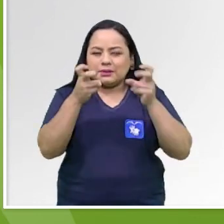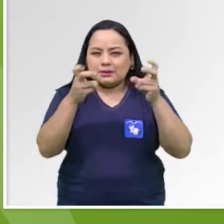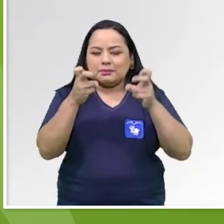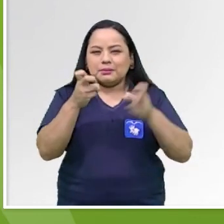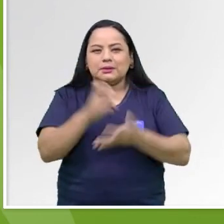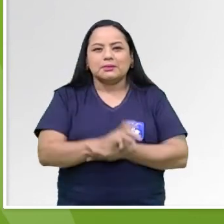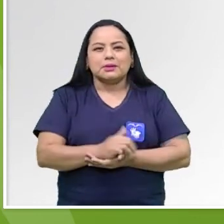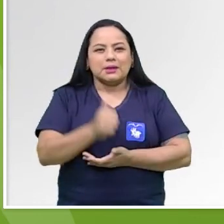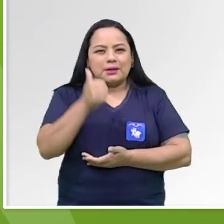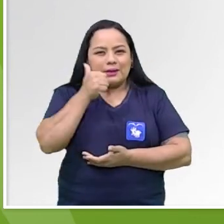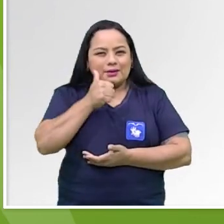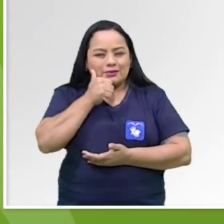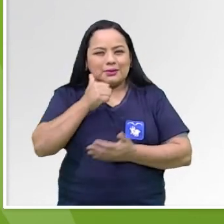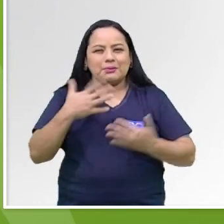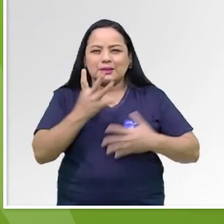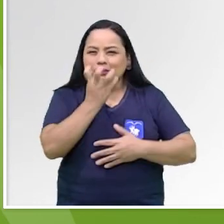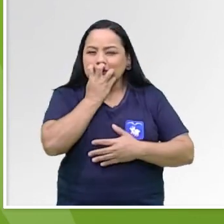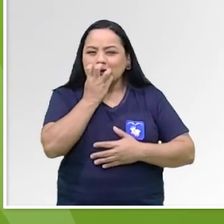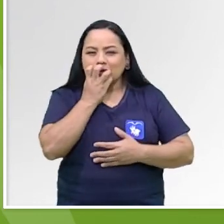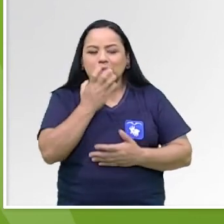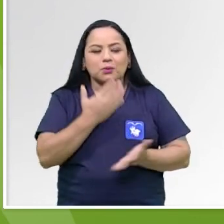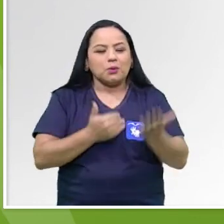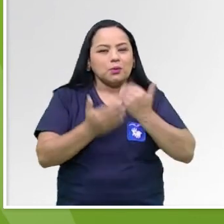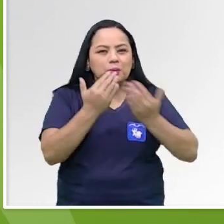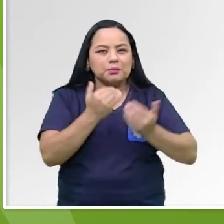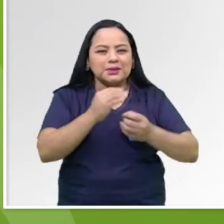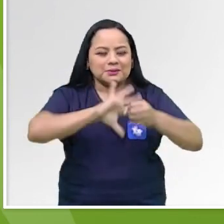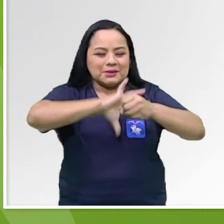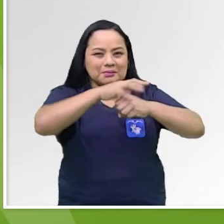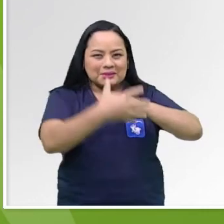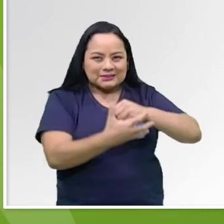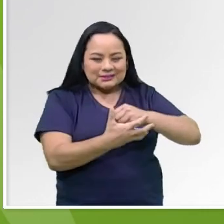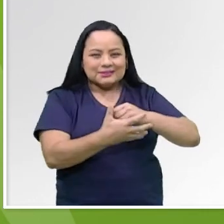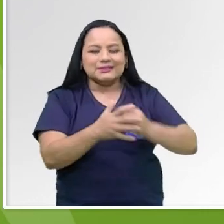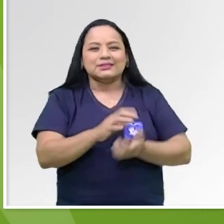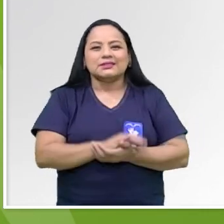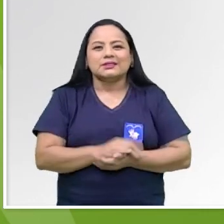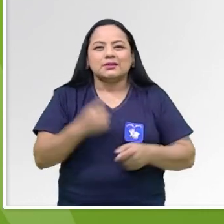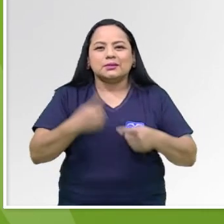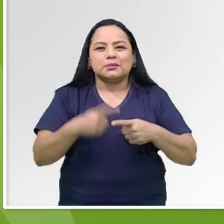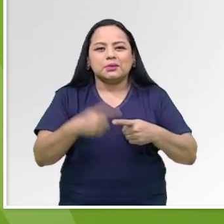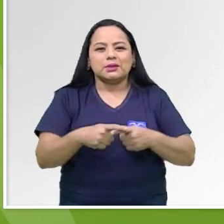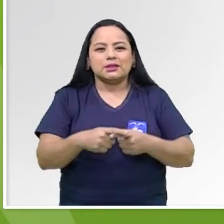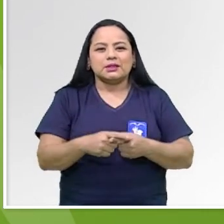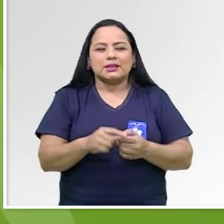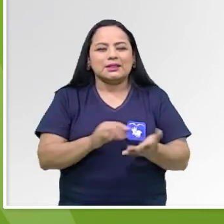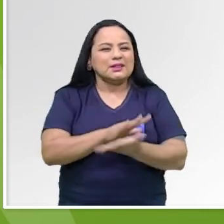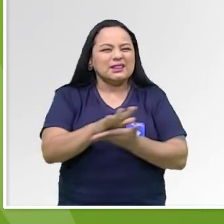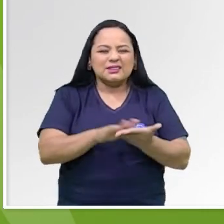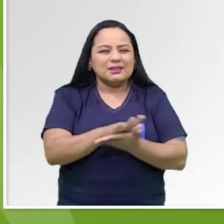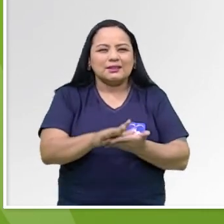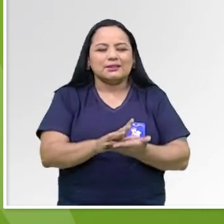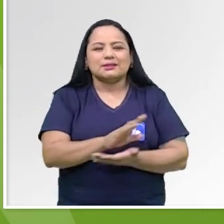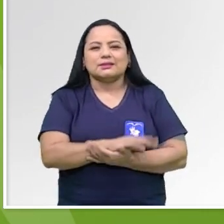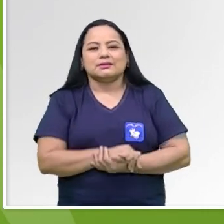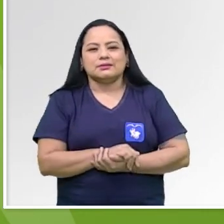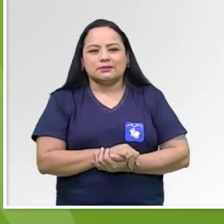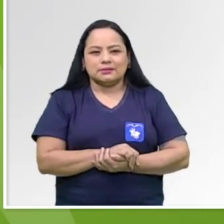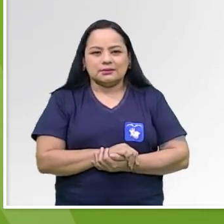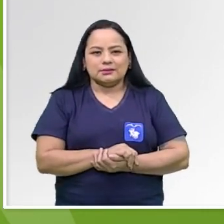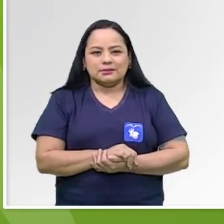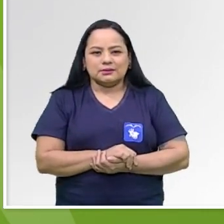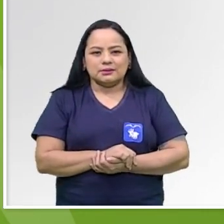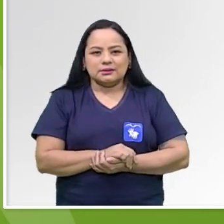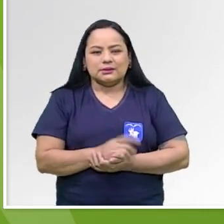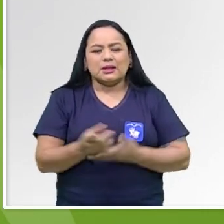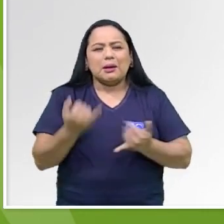fêmeas, né, depois do parto, se alimentando da placenta, né? Porque ela não vai servir para mais nada. E aí parece até um